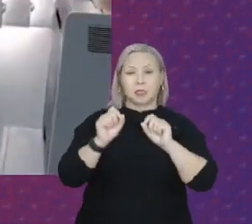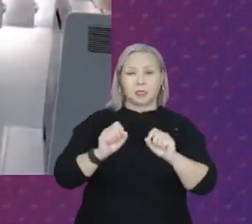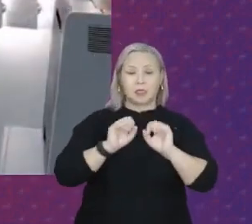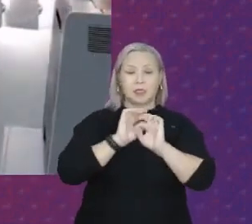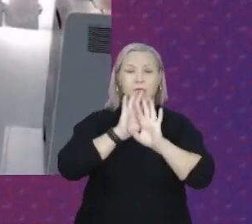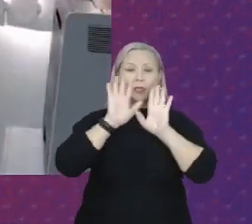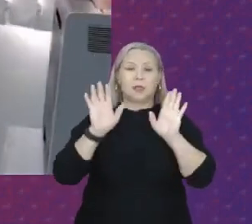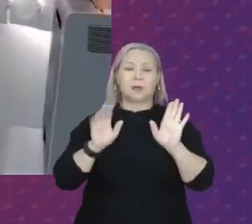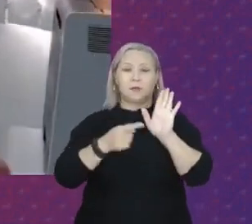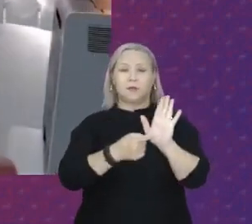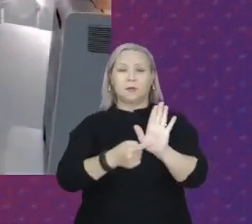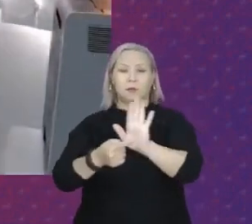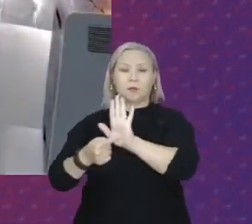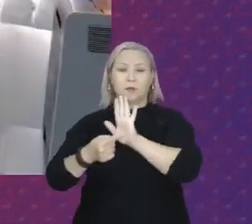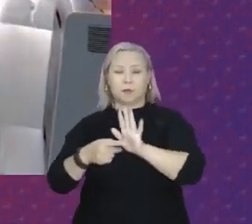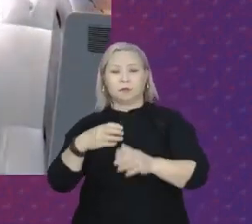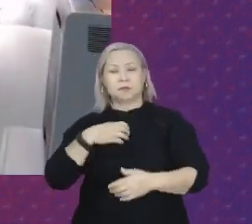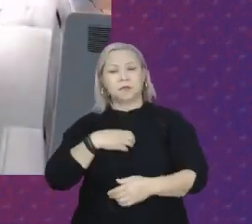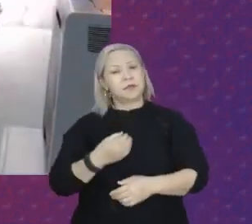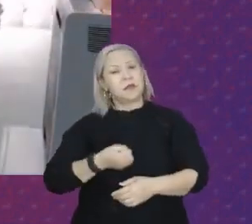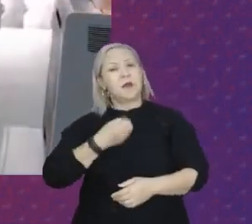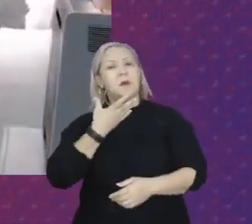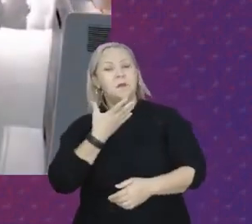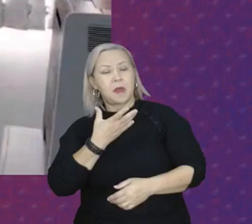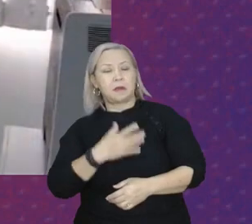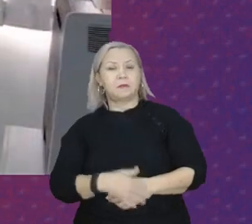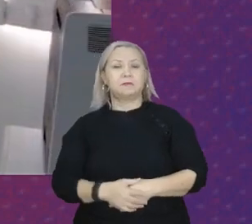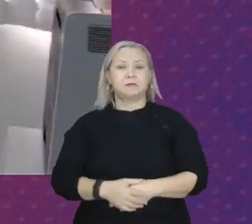evidenciam de uma forma têm evidenciado de uma forma